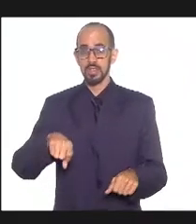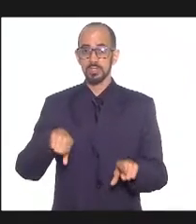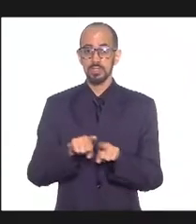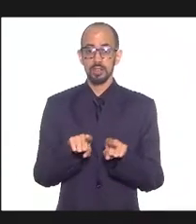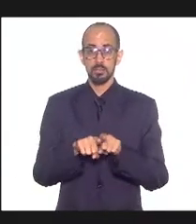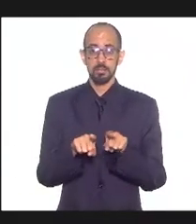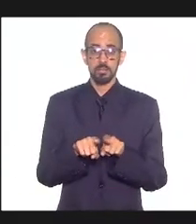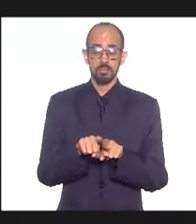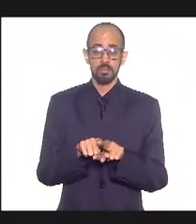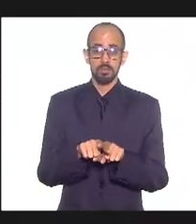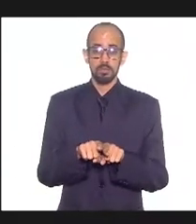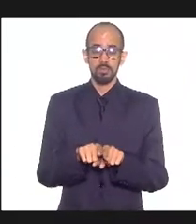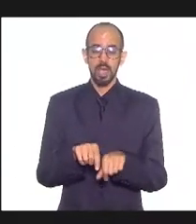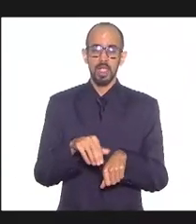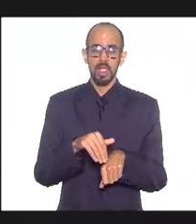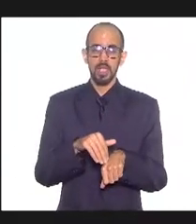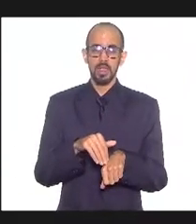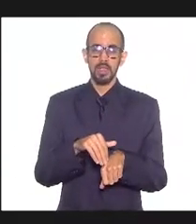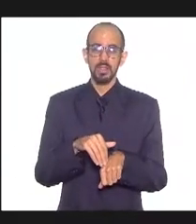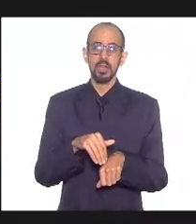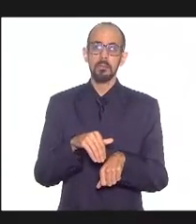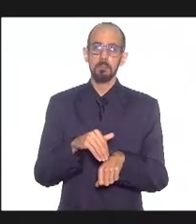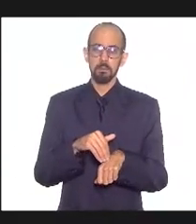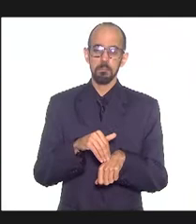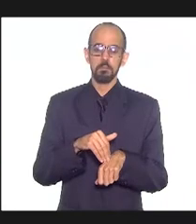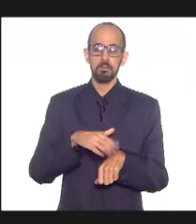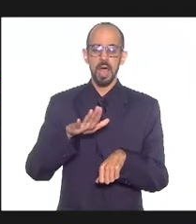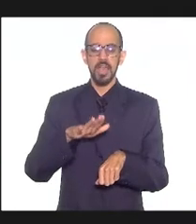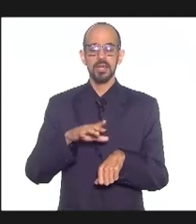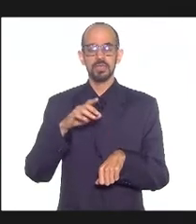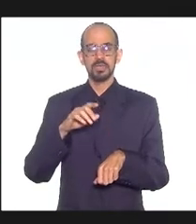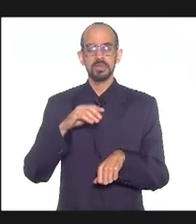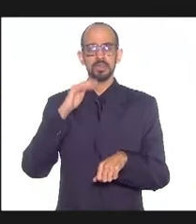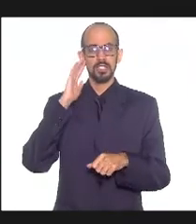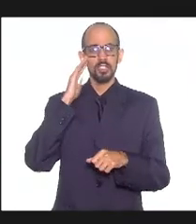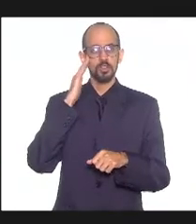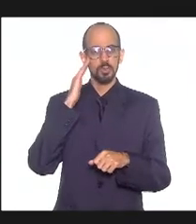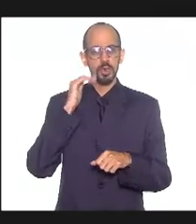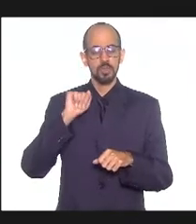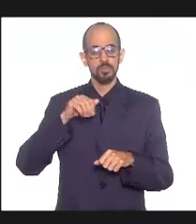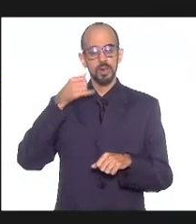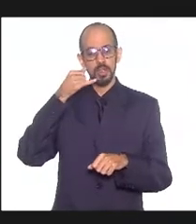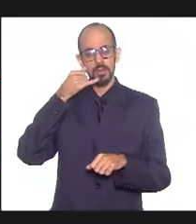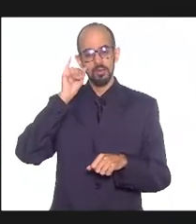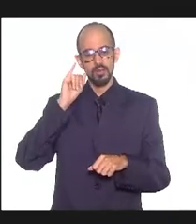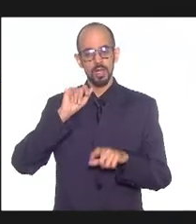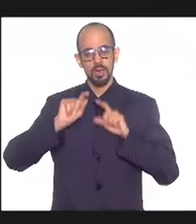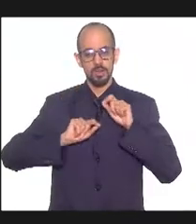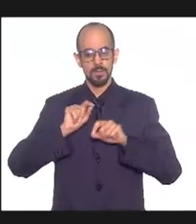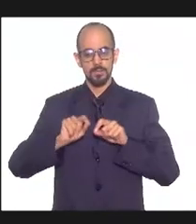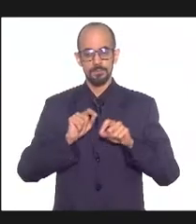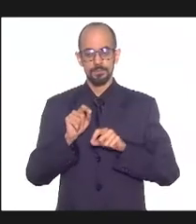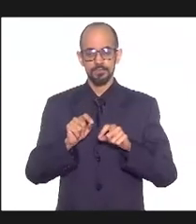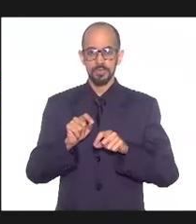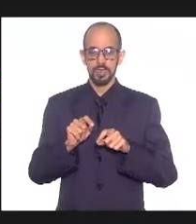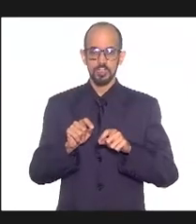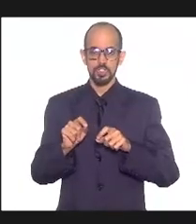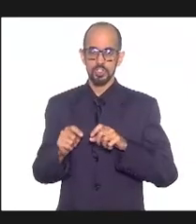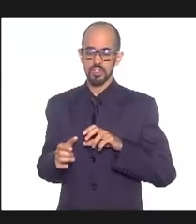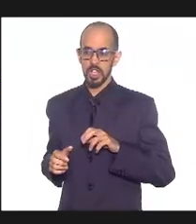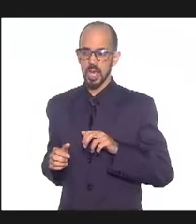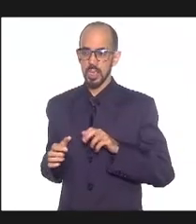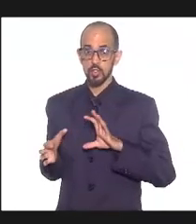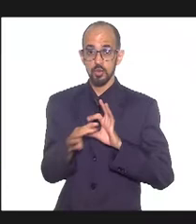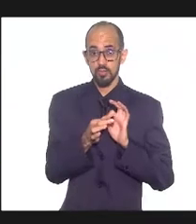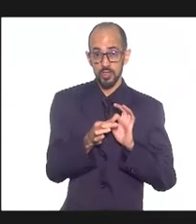uma maior previsibilidade, e não ficar como grandes produtores de gás alavancados em formação de preço de gás em